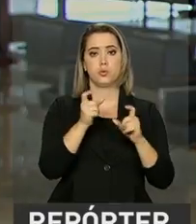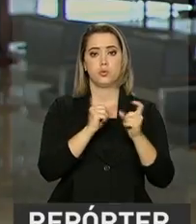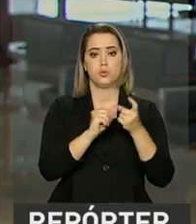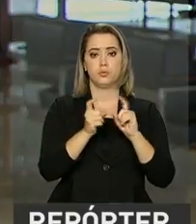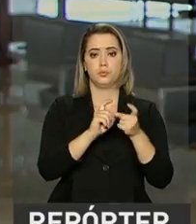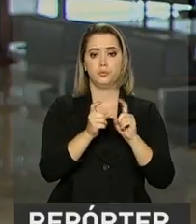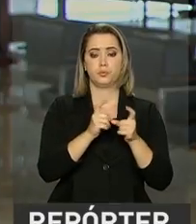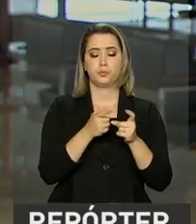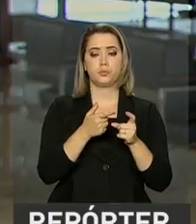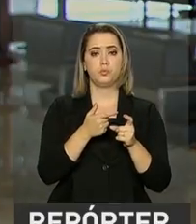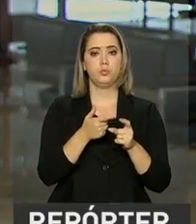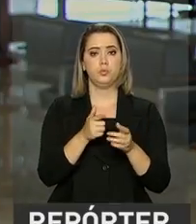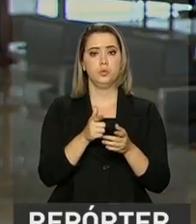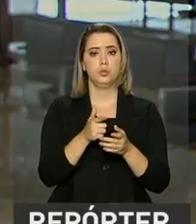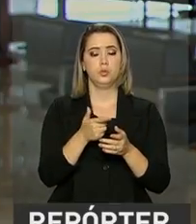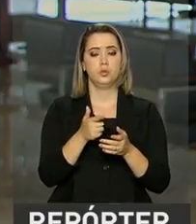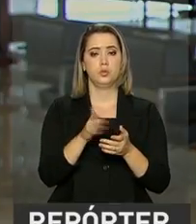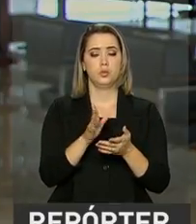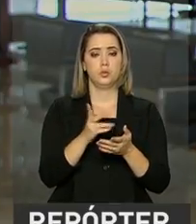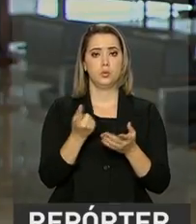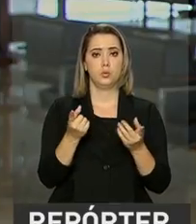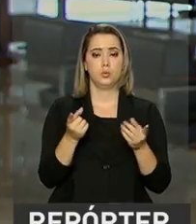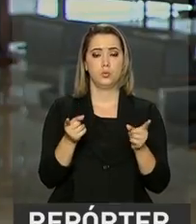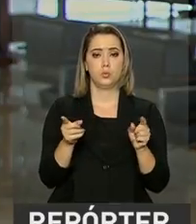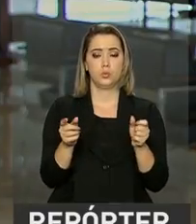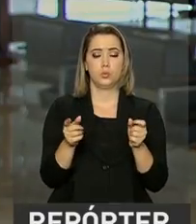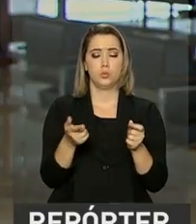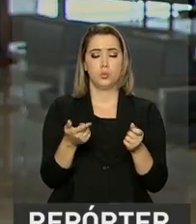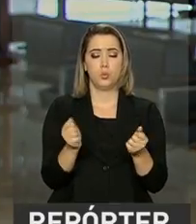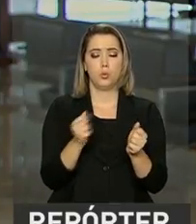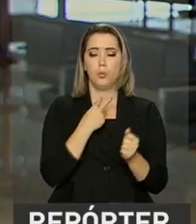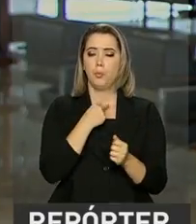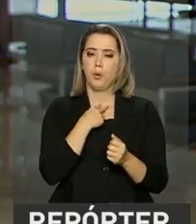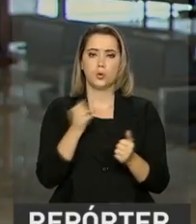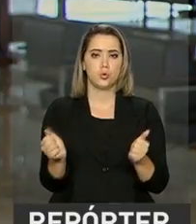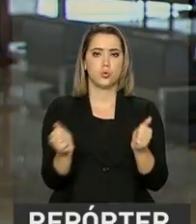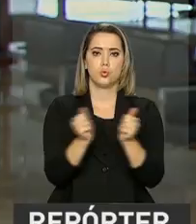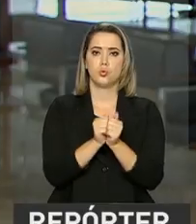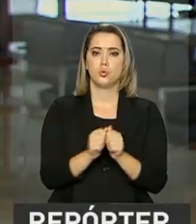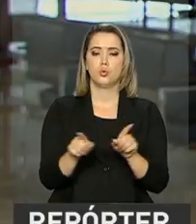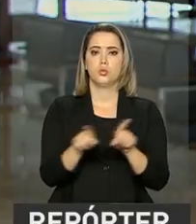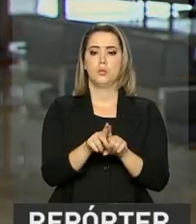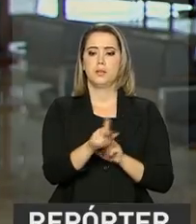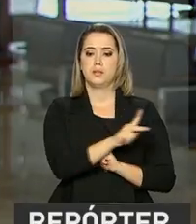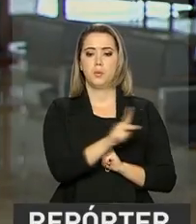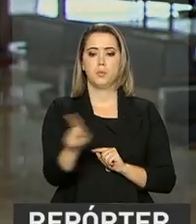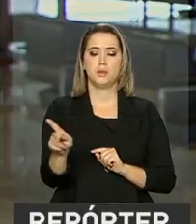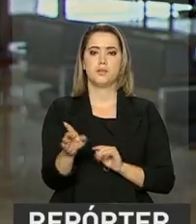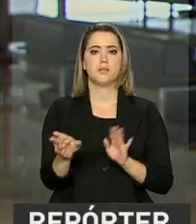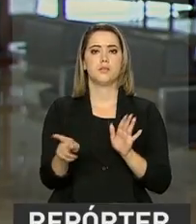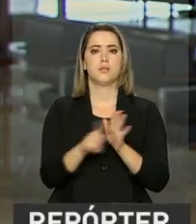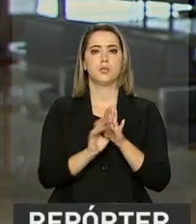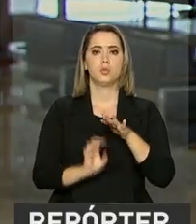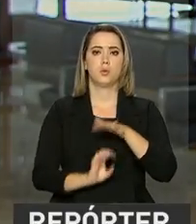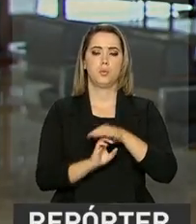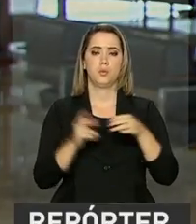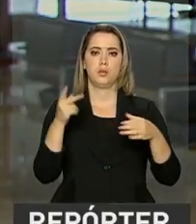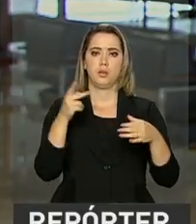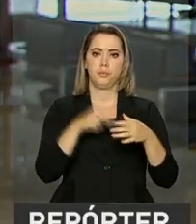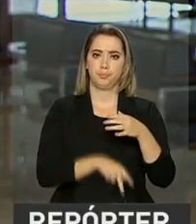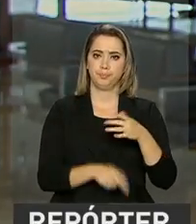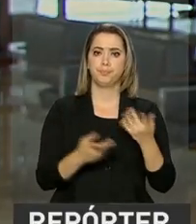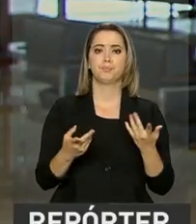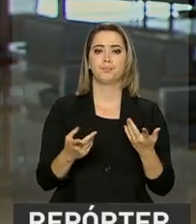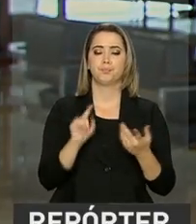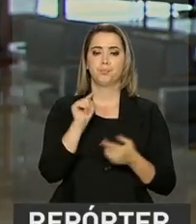seja também o presidente da companhia ou seja que os cargos não sejam acumulados essa